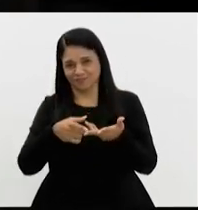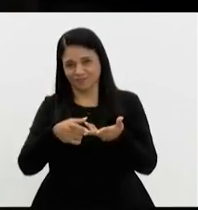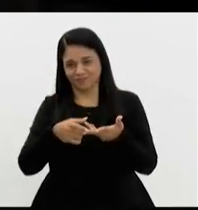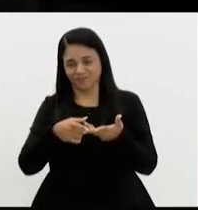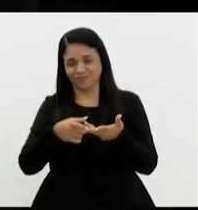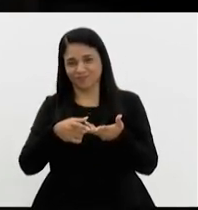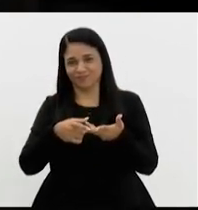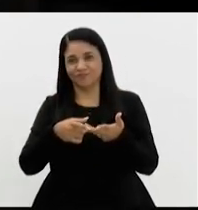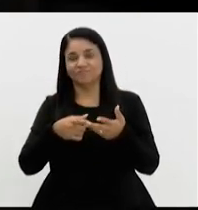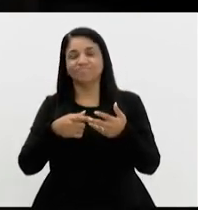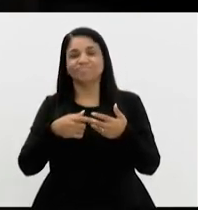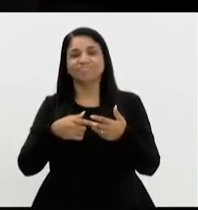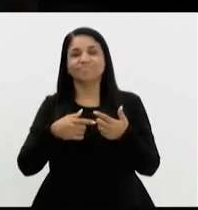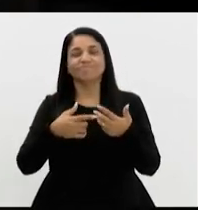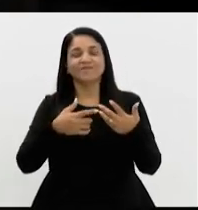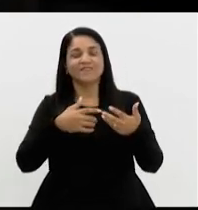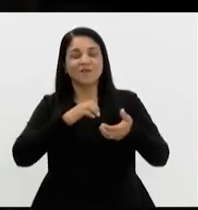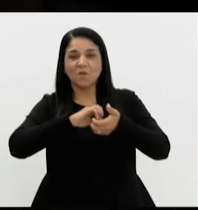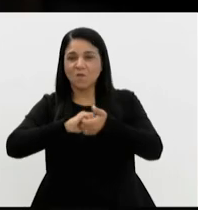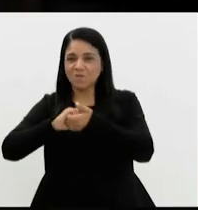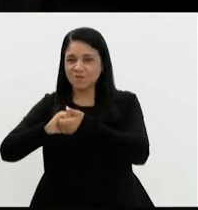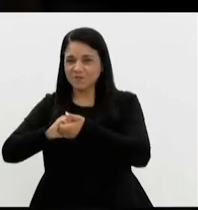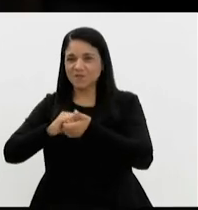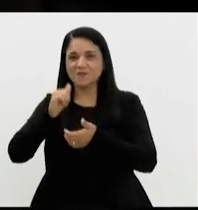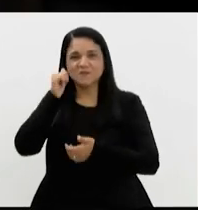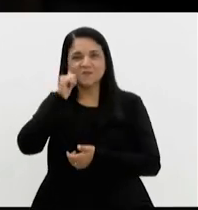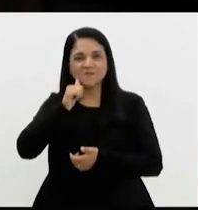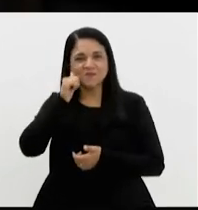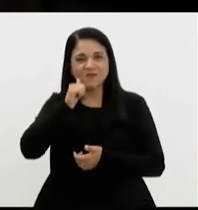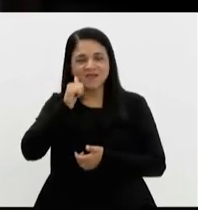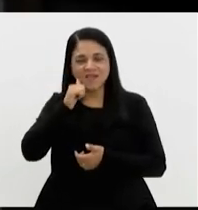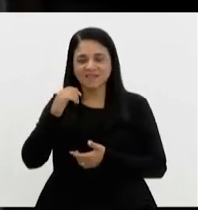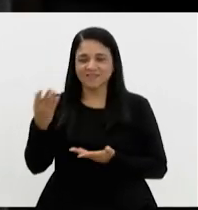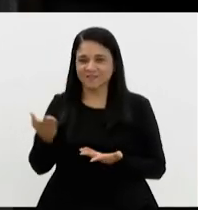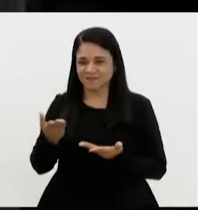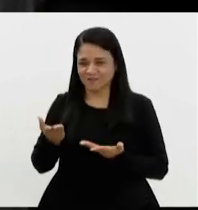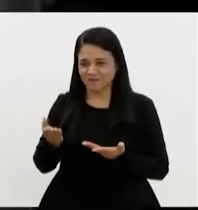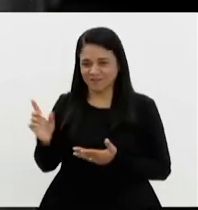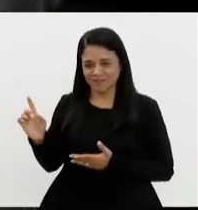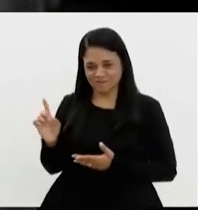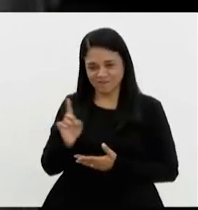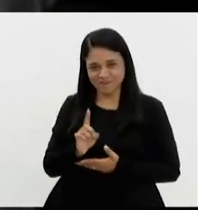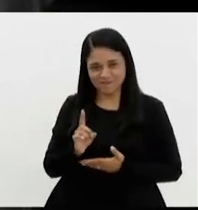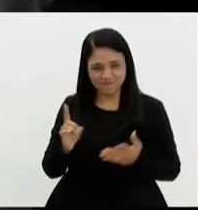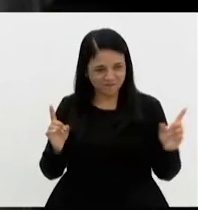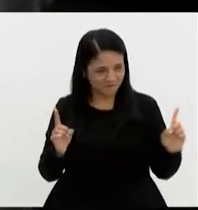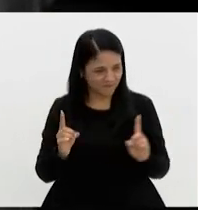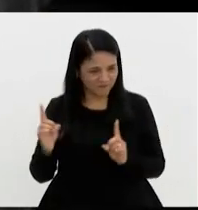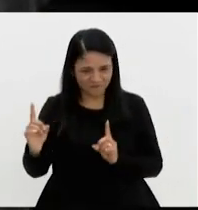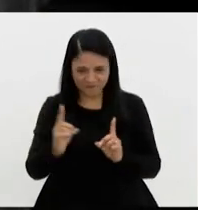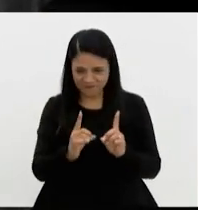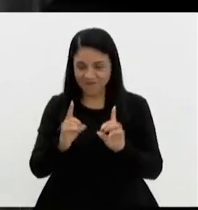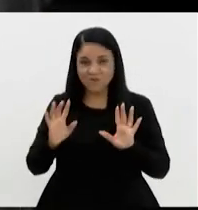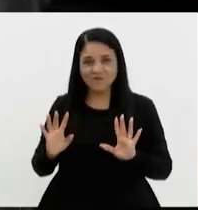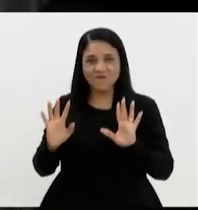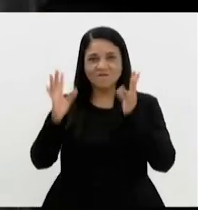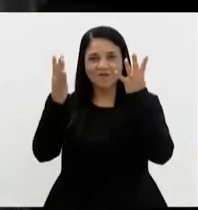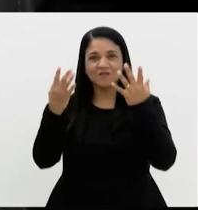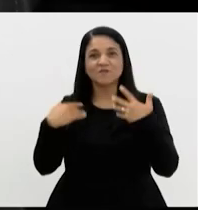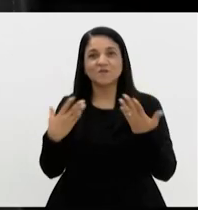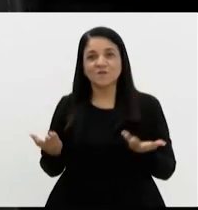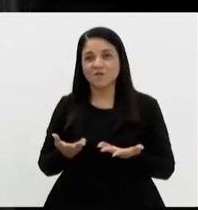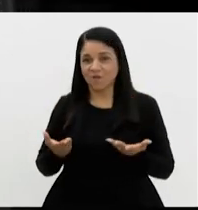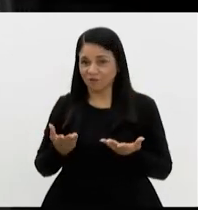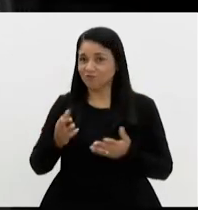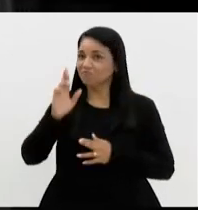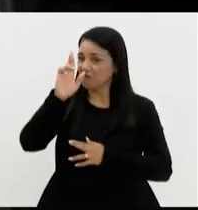presentes nessa casa que fazem esse evento acontecer e que são a razão de que nós nos reunamos